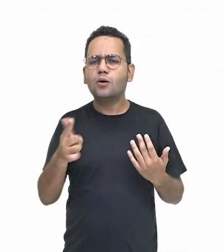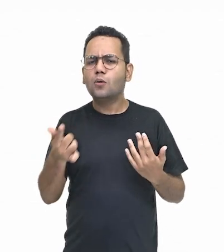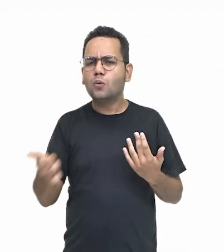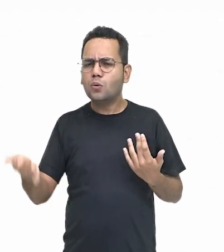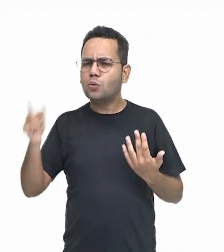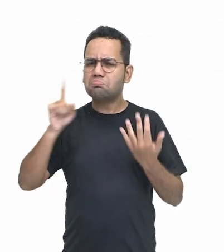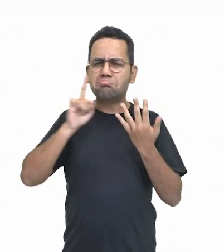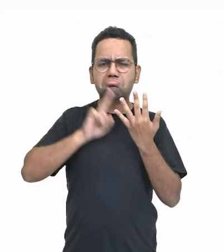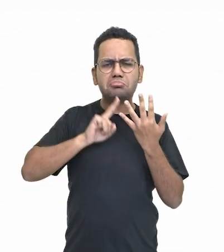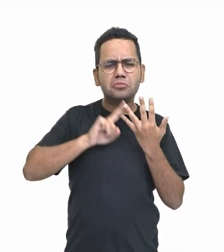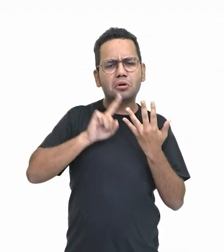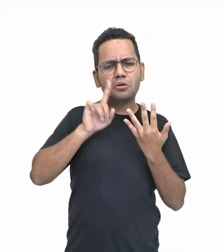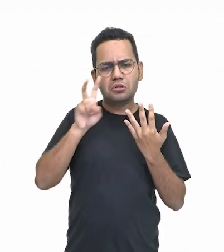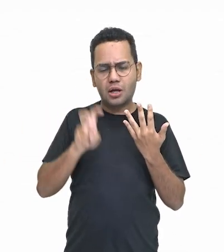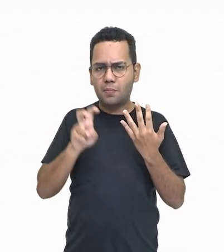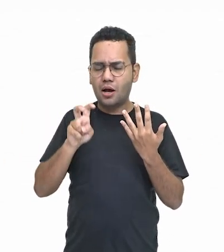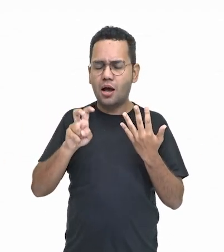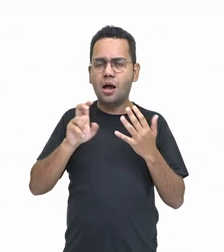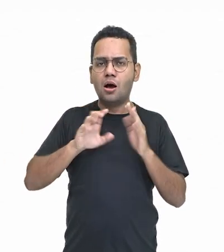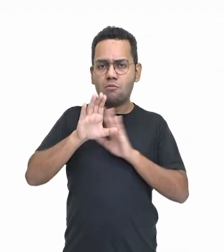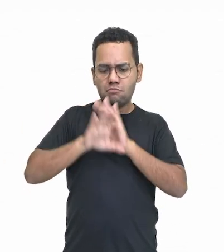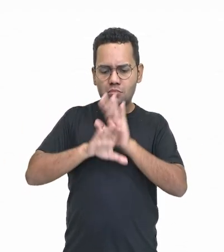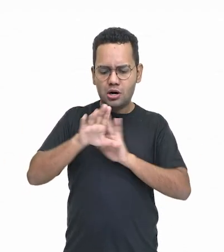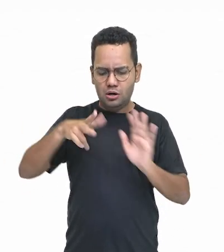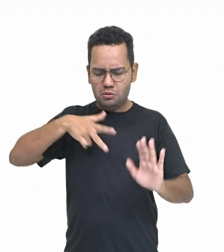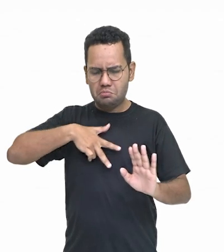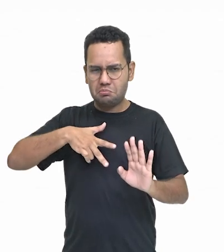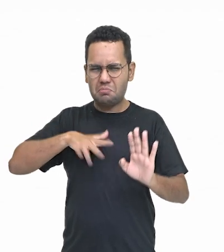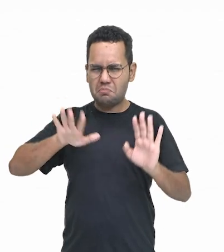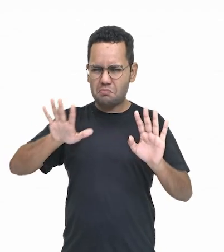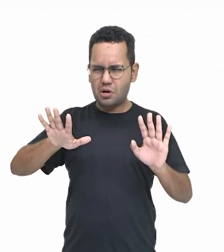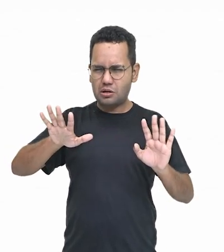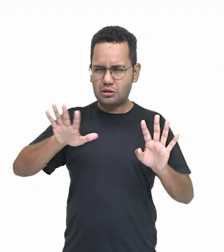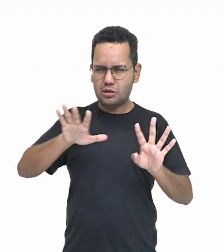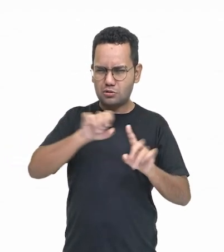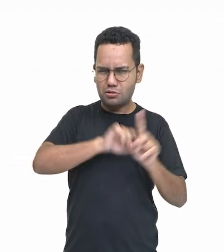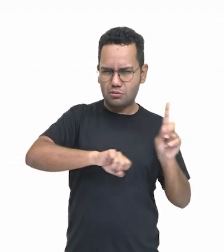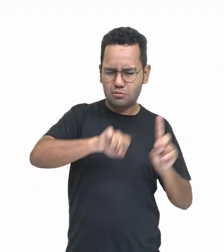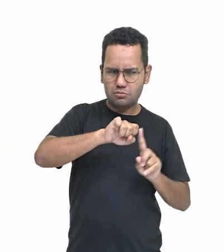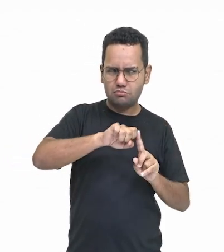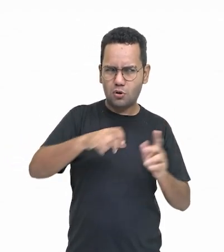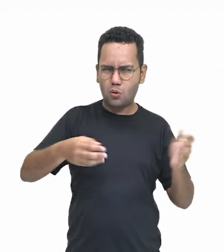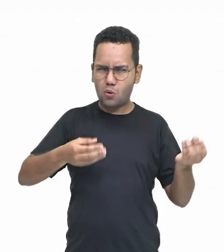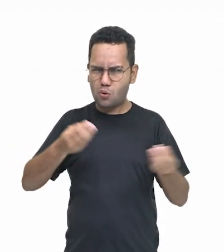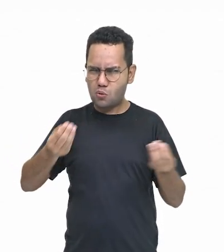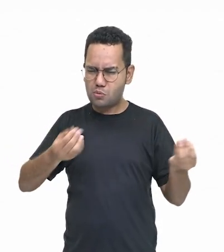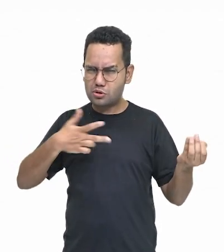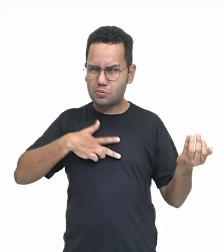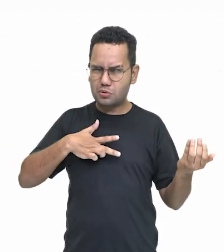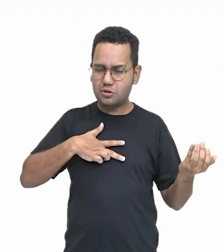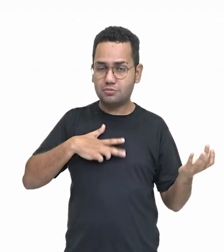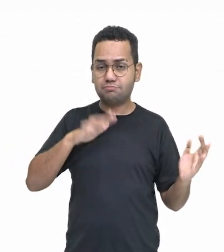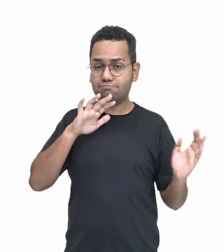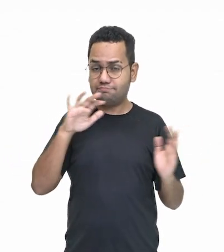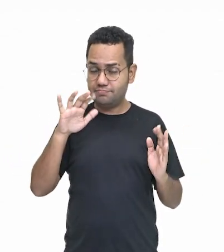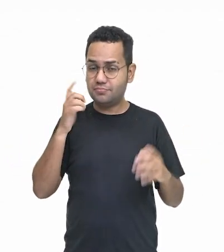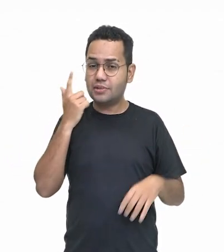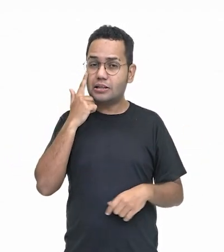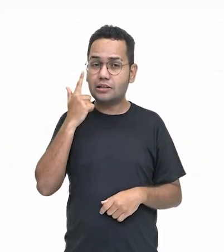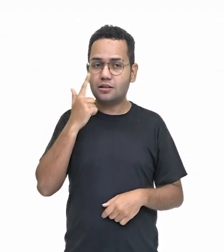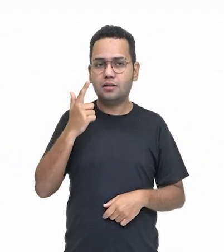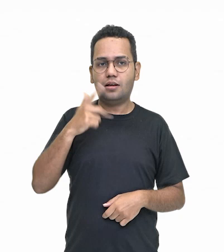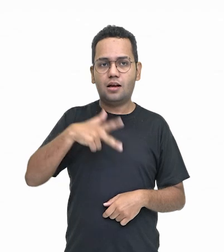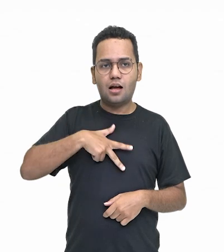antropologia. Epa, a aula foi de sociologia, mas para nós entrarmos no próximo assunto, temos que entender que